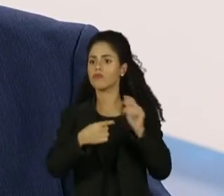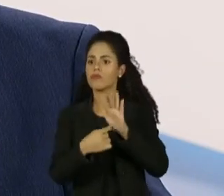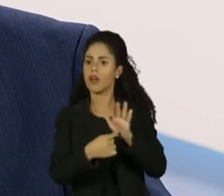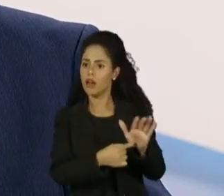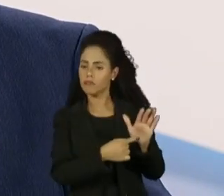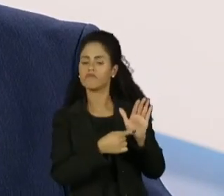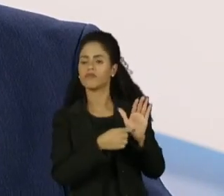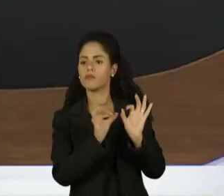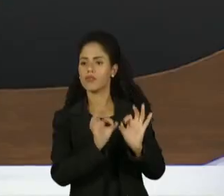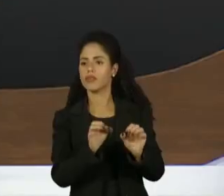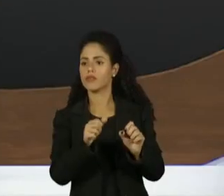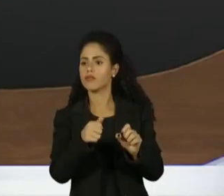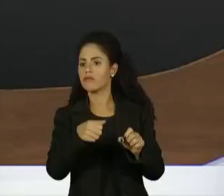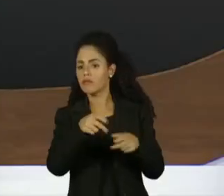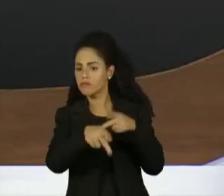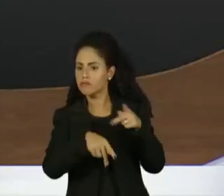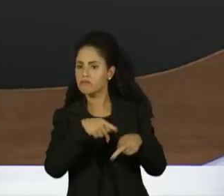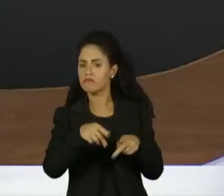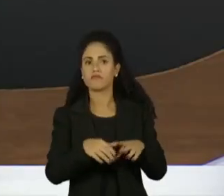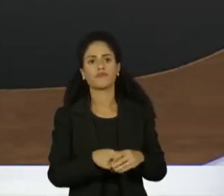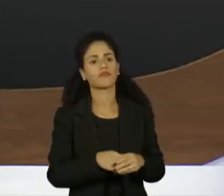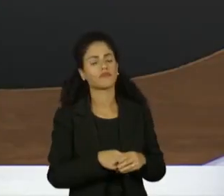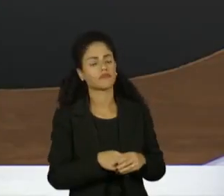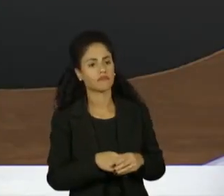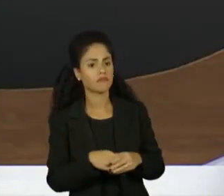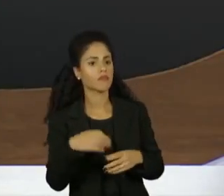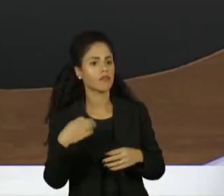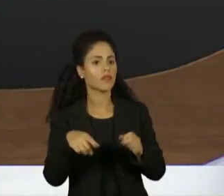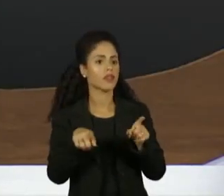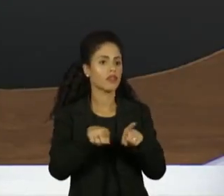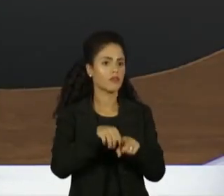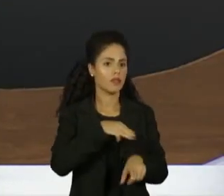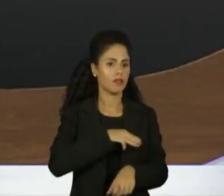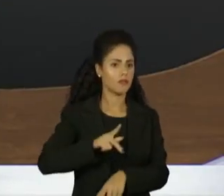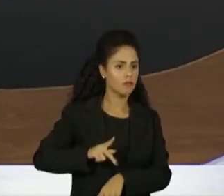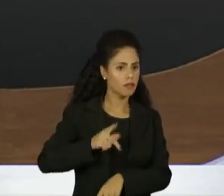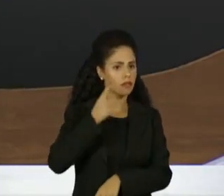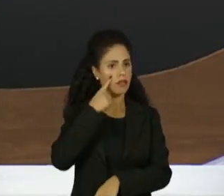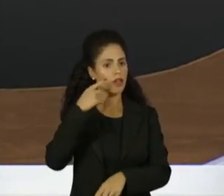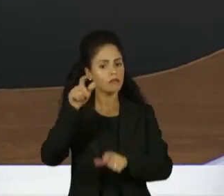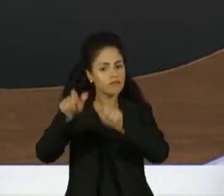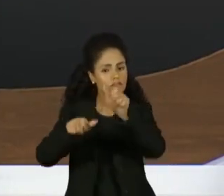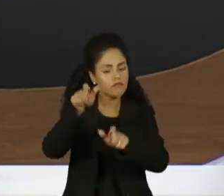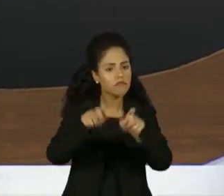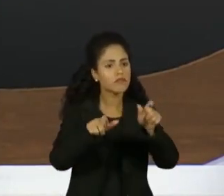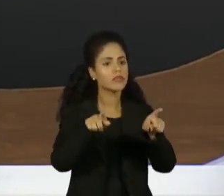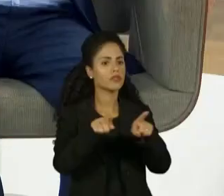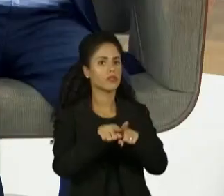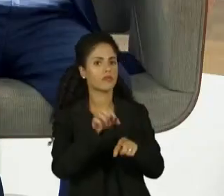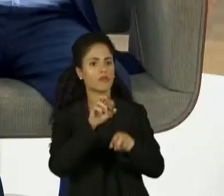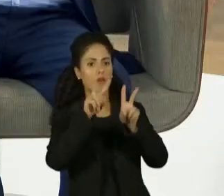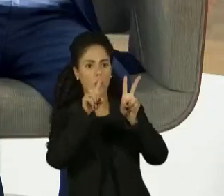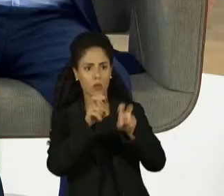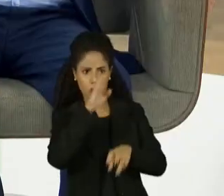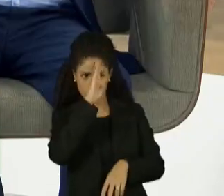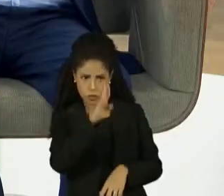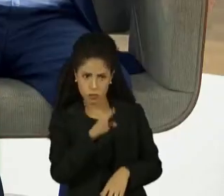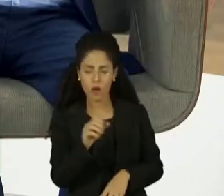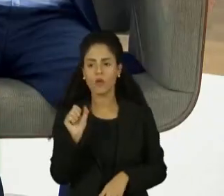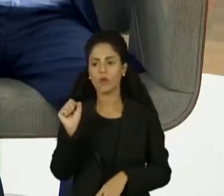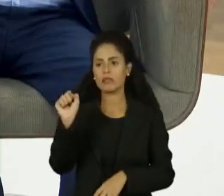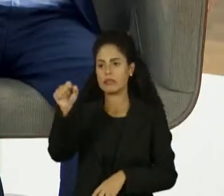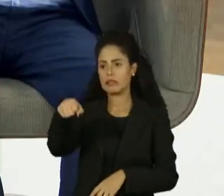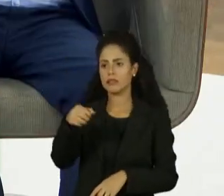população brasileira. Então, mais do que a questão da MP, essa questão da prerrogativa dos parlamentares e do parlamento foi o tema dessa conversa. Sim,